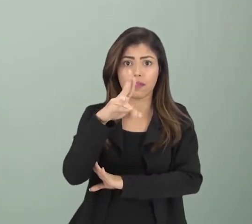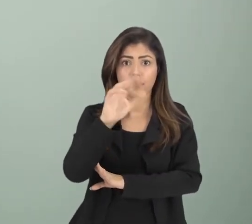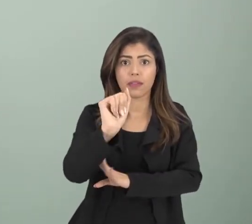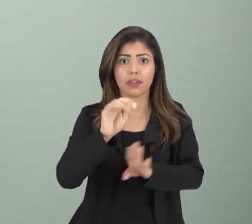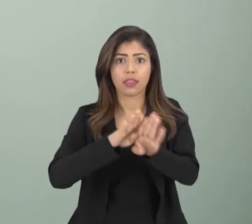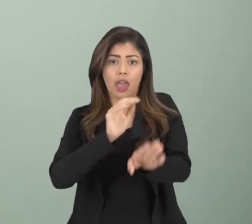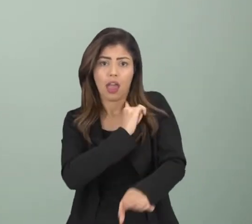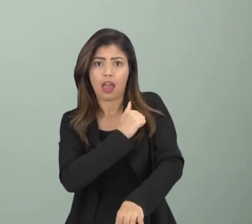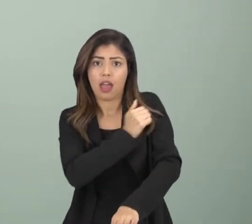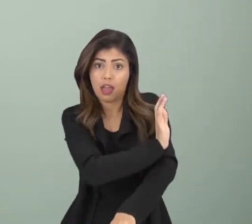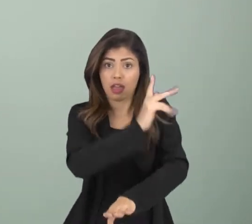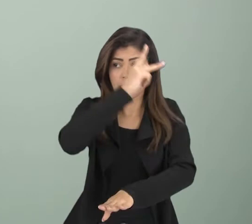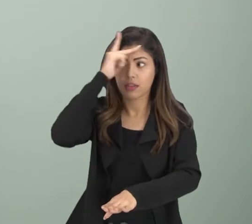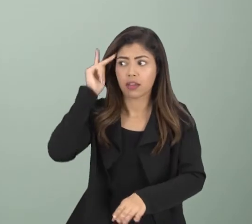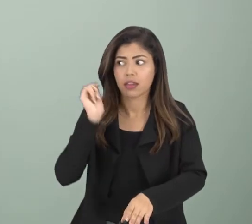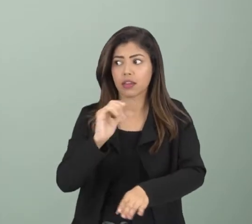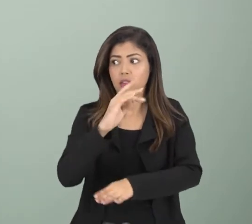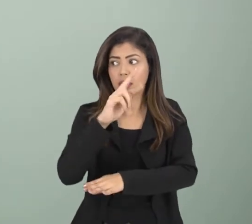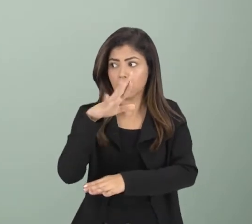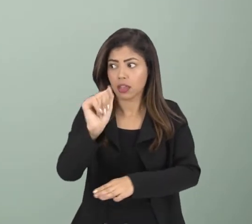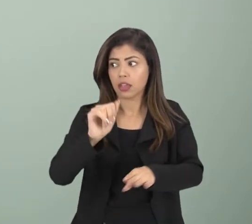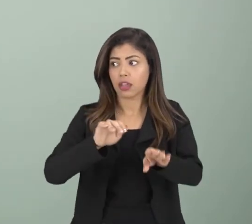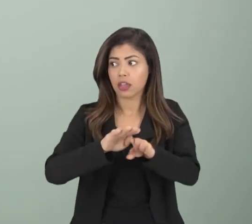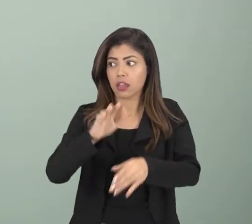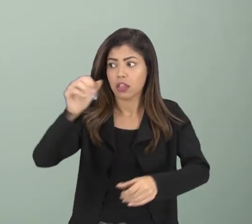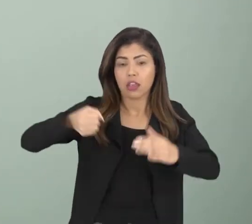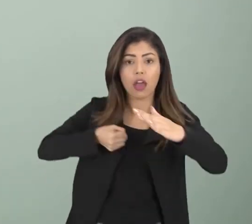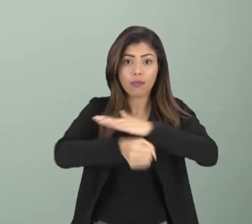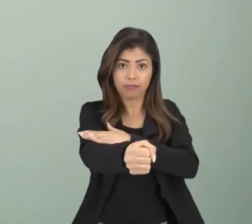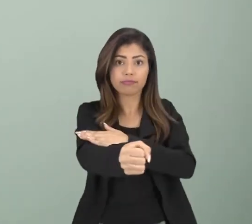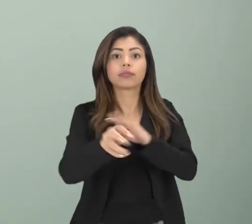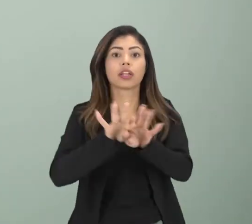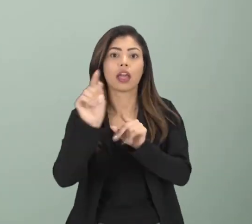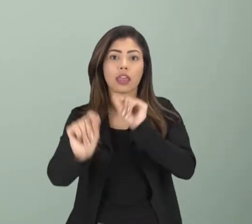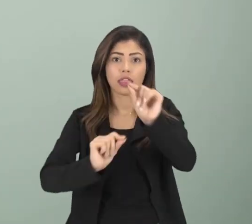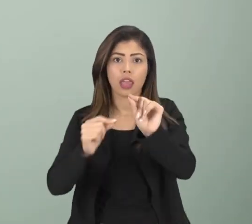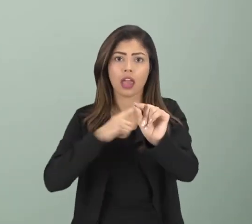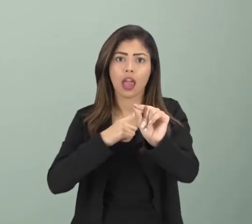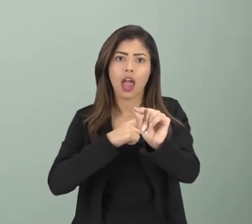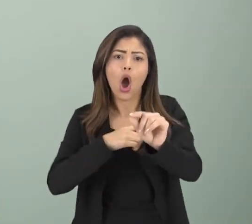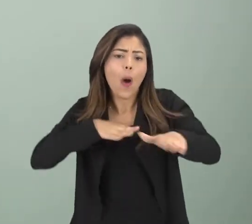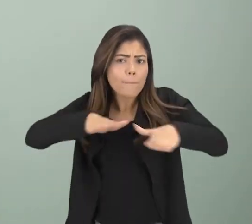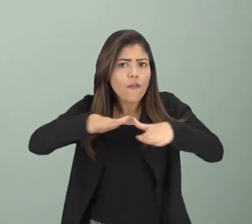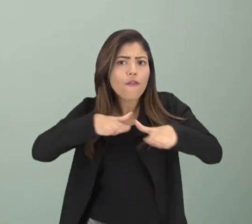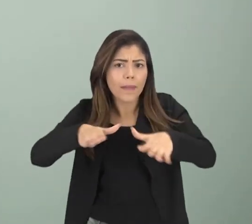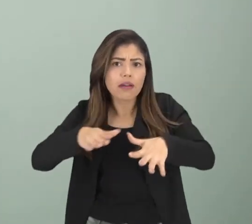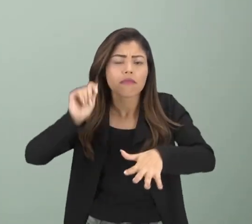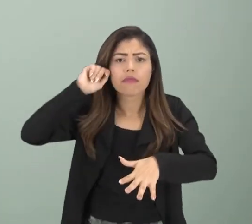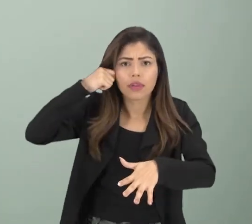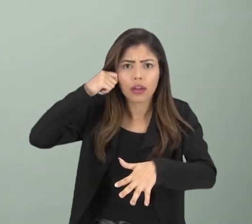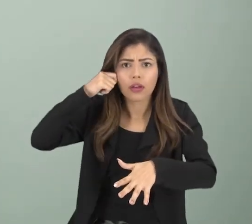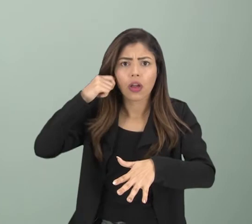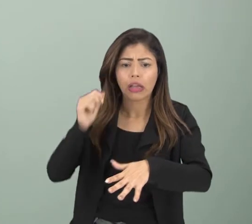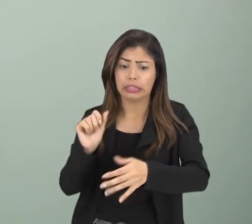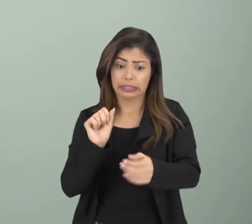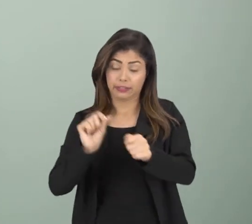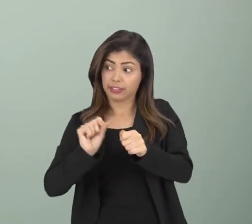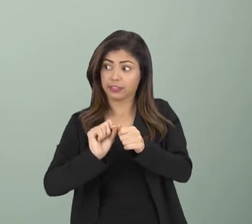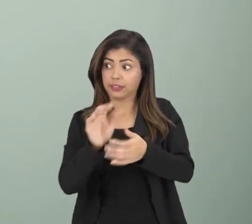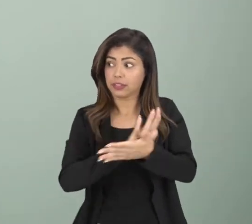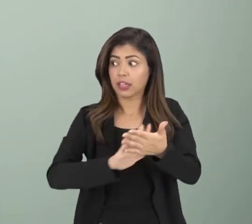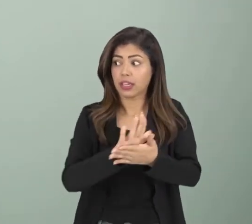acesso a pessoas negras ao ensino superior. Se o movimento negro ele não tivesse agido, apesar de toda